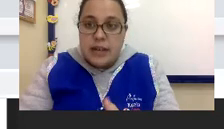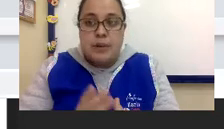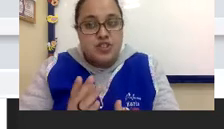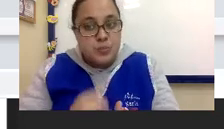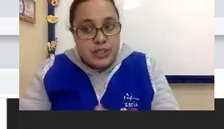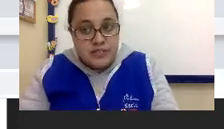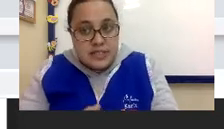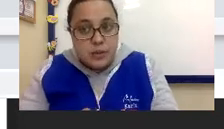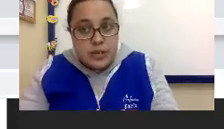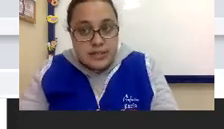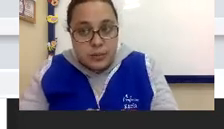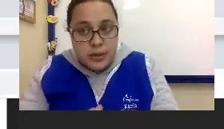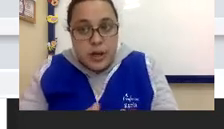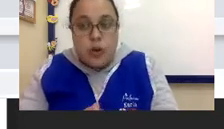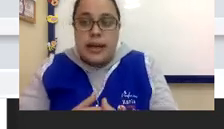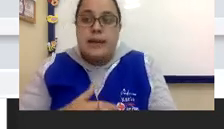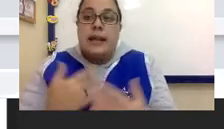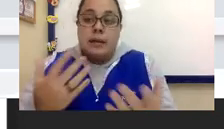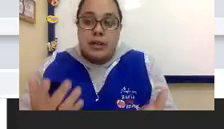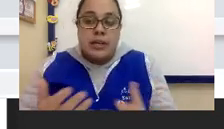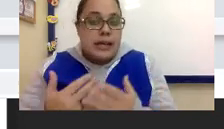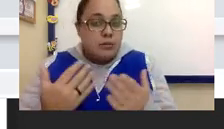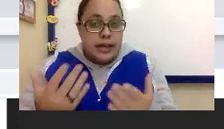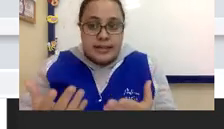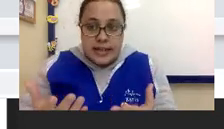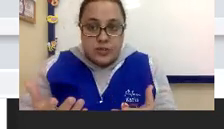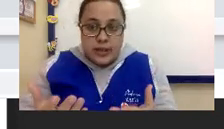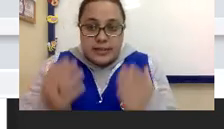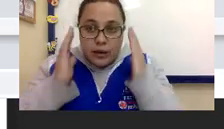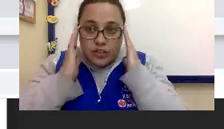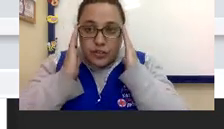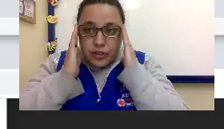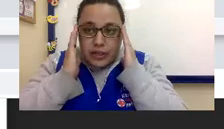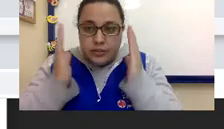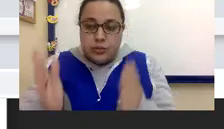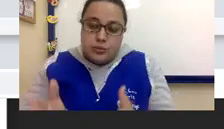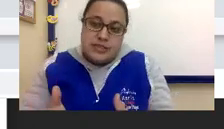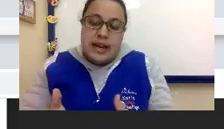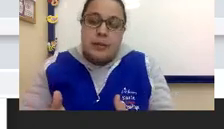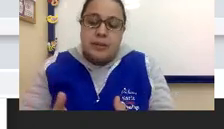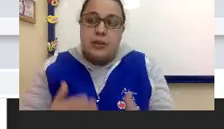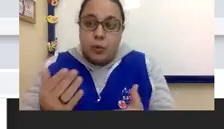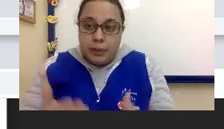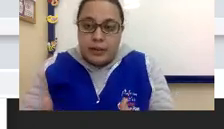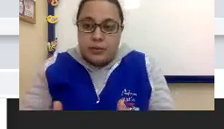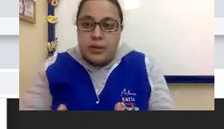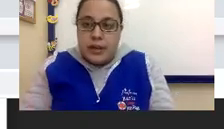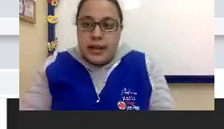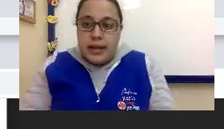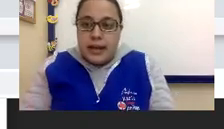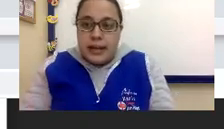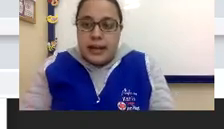de Skype para a gente poder estar fazendo a correção, ok? Lembrando que quem não tem acesso a essa aula do Skype, né, no